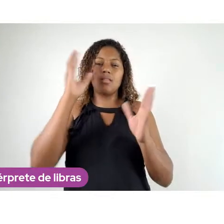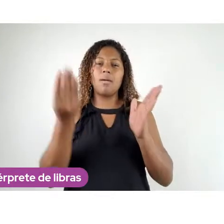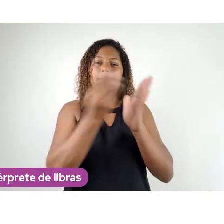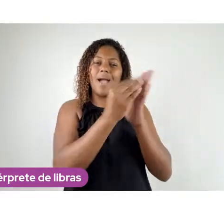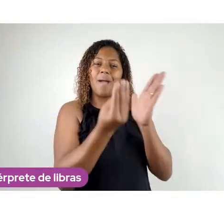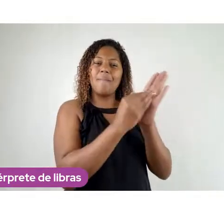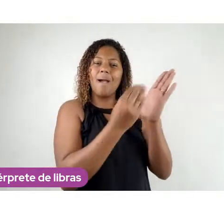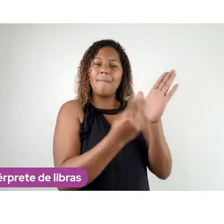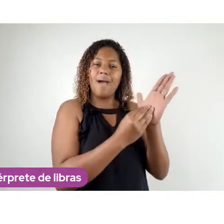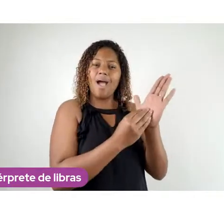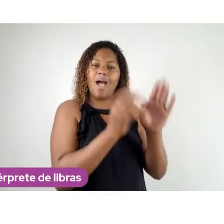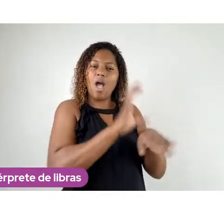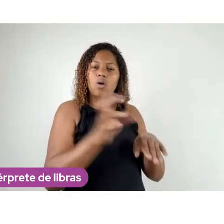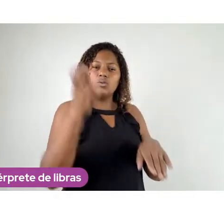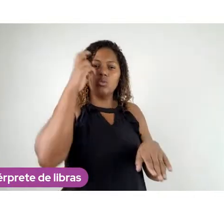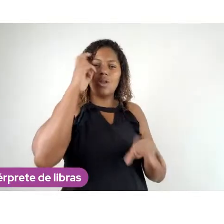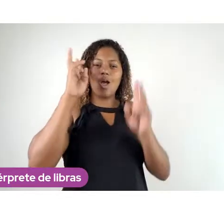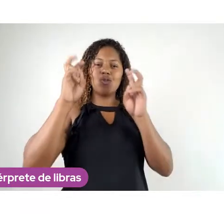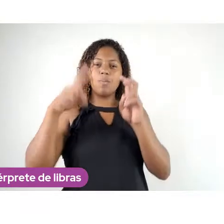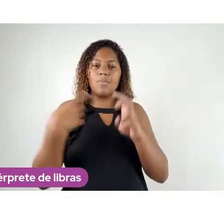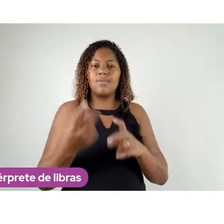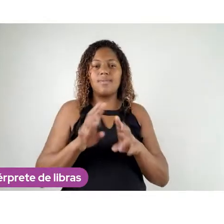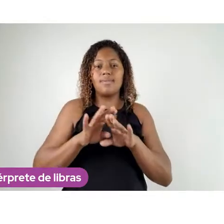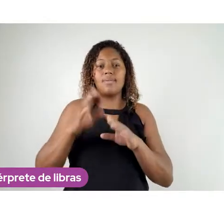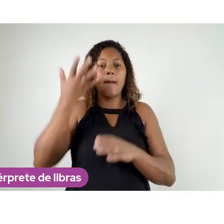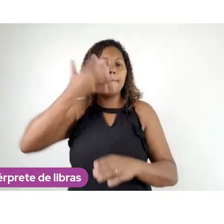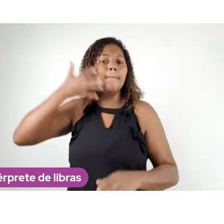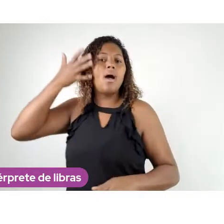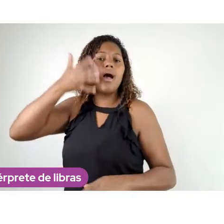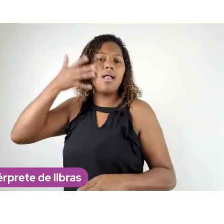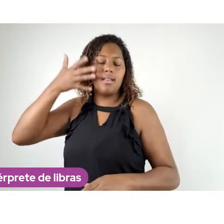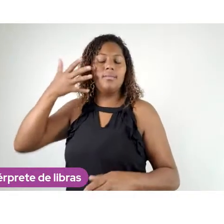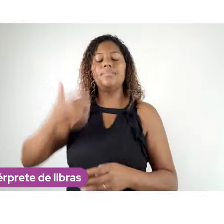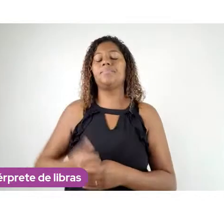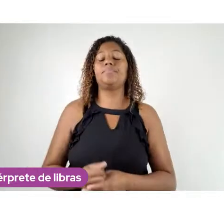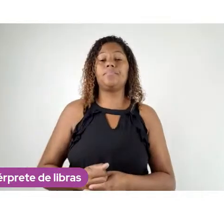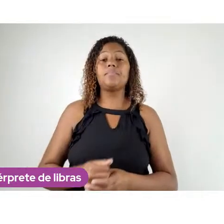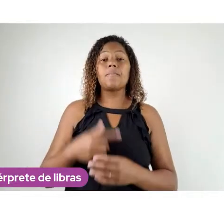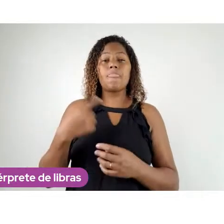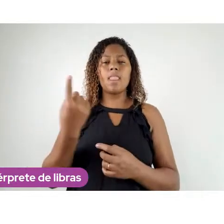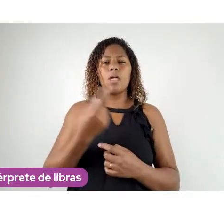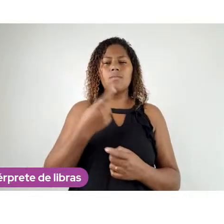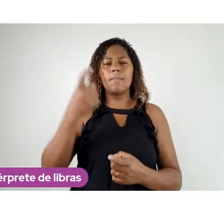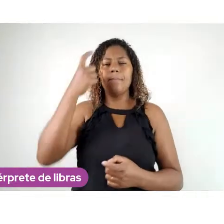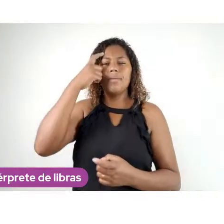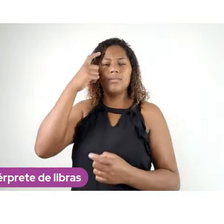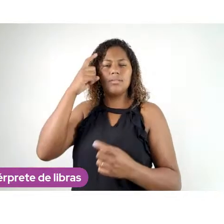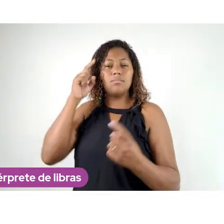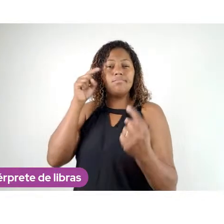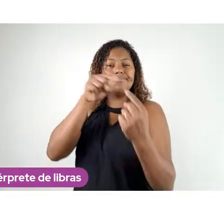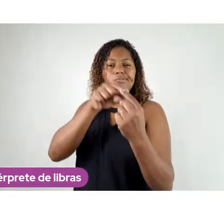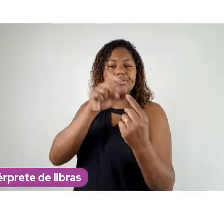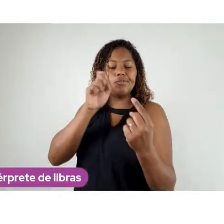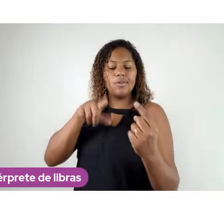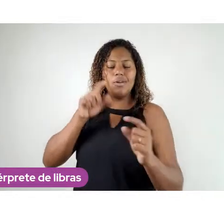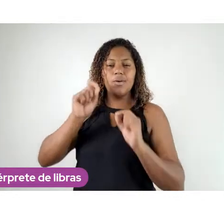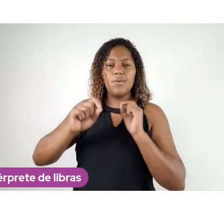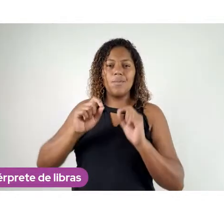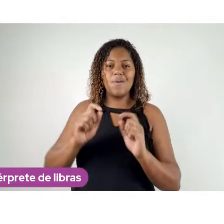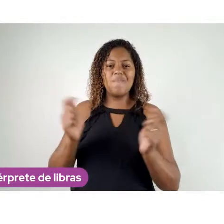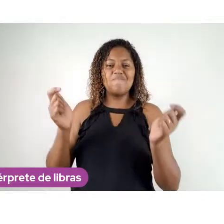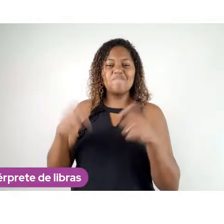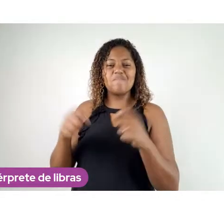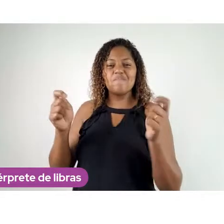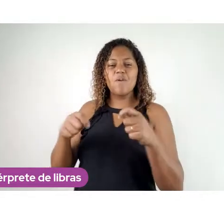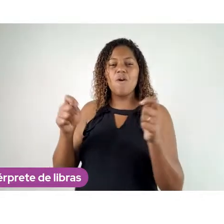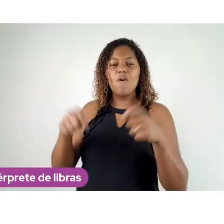culturais entre as nossas mesas de debate. Né? A nossa intenção é que a gente possa deixar nossas mentes